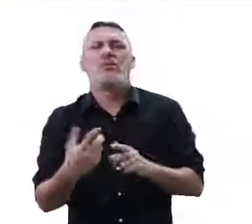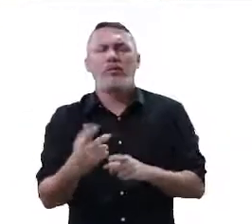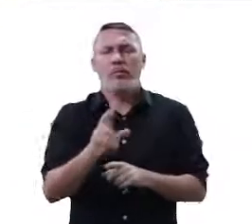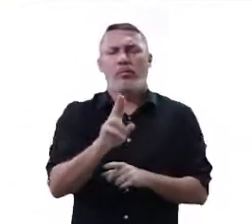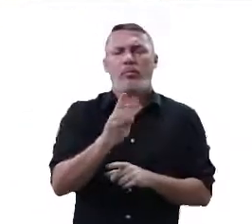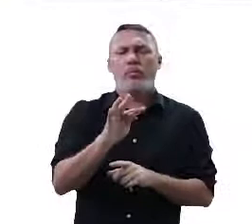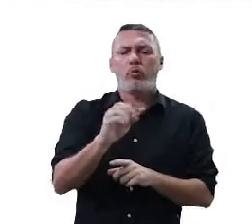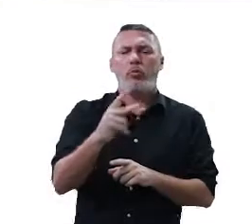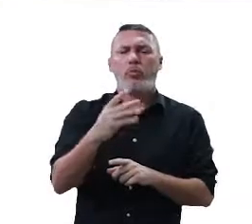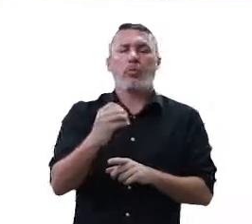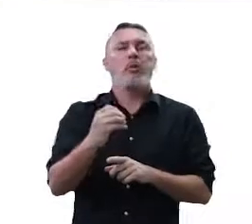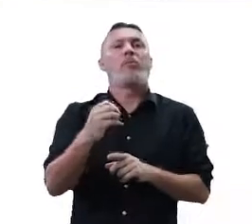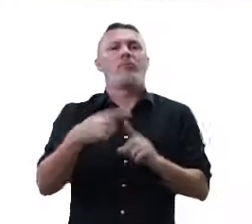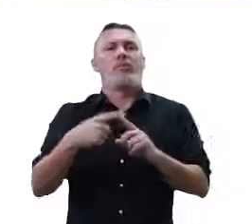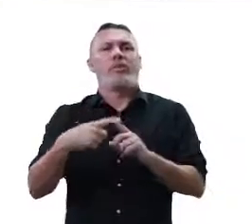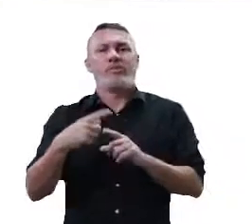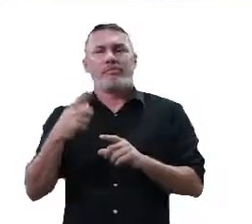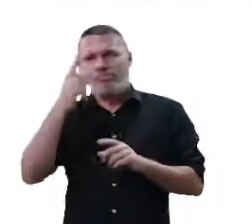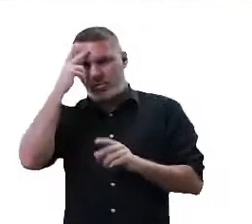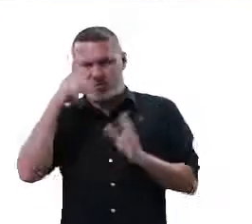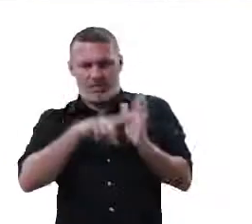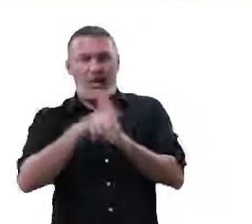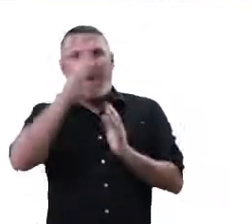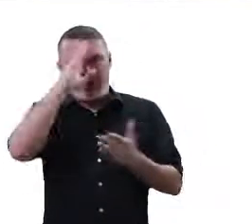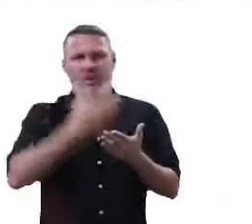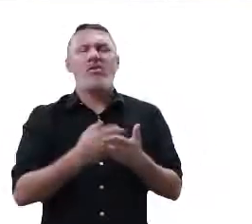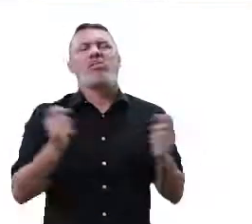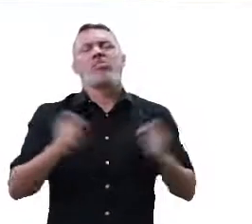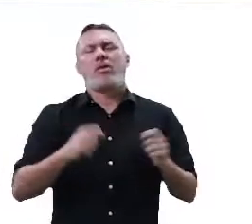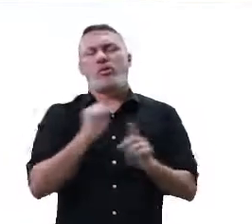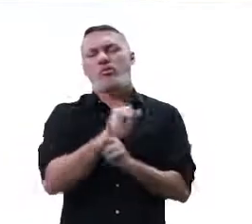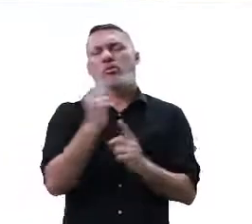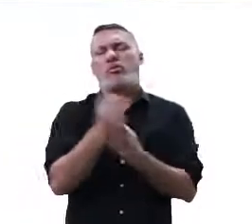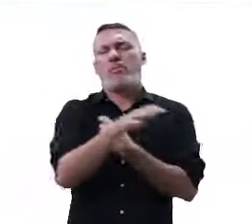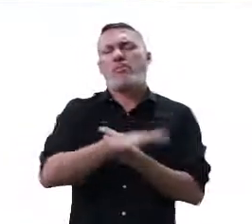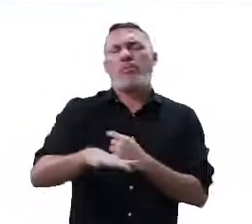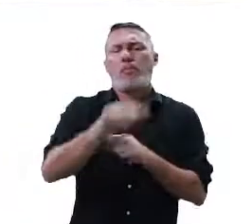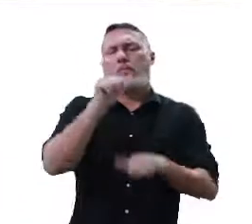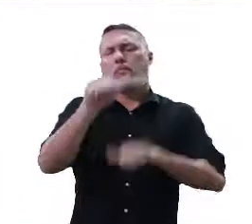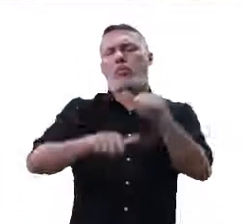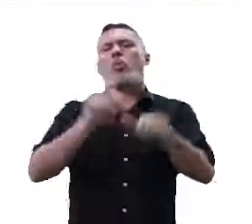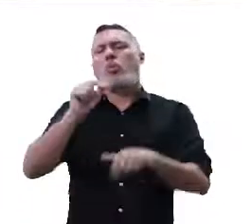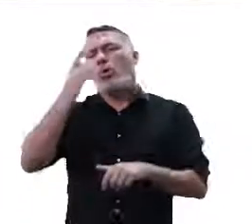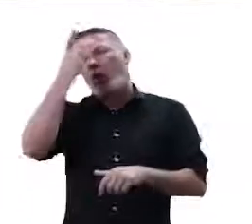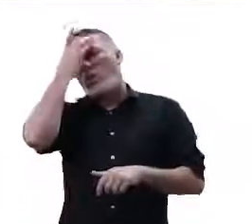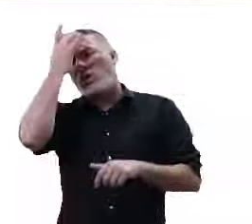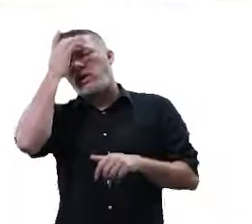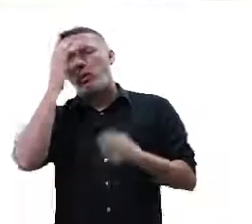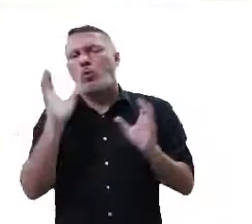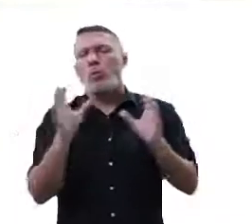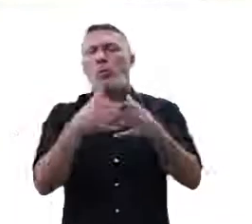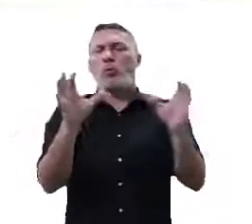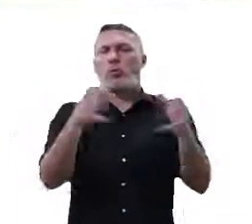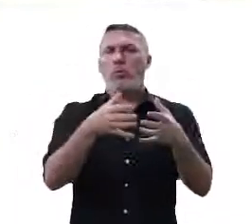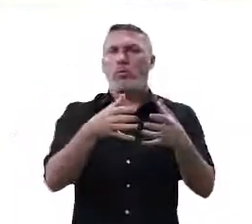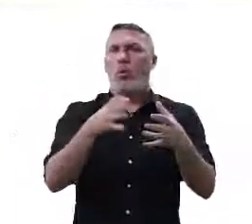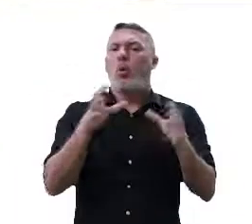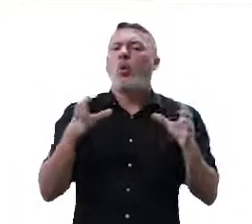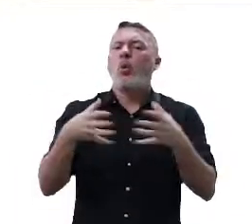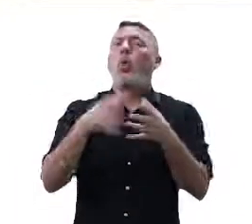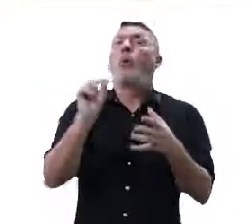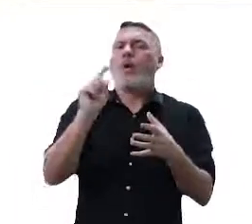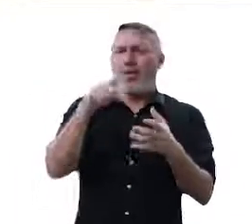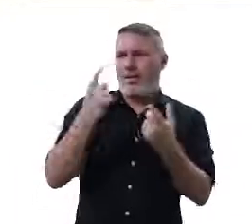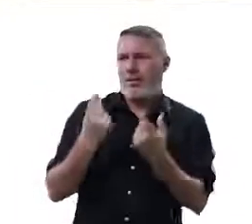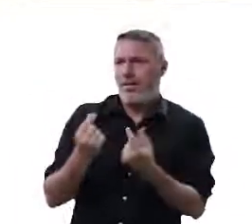que utópico? Porque acreditavam que seria possível transformar a sociedade a partir de uma conscientização coletiva, e